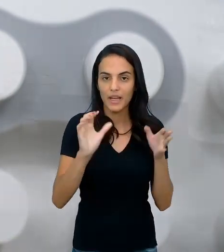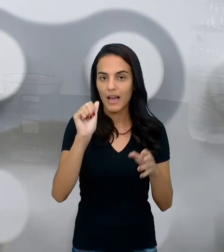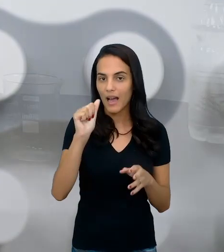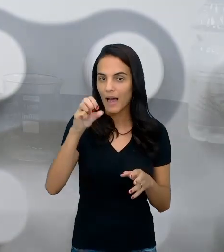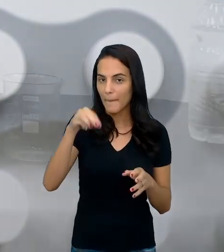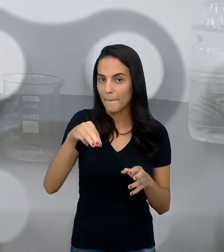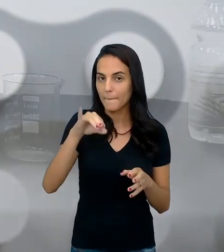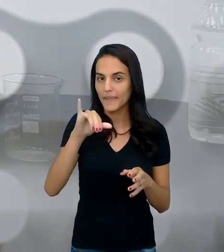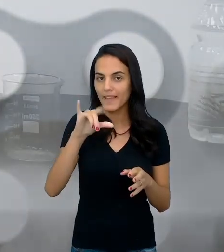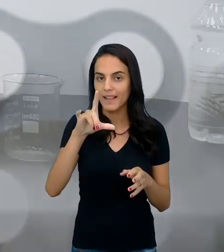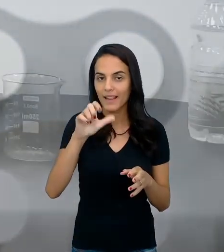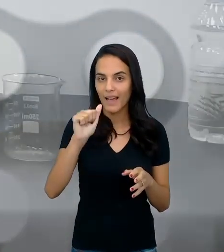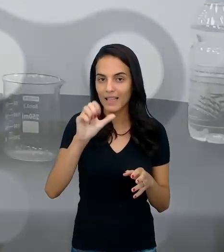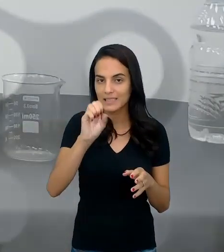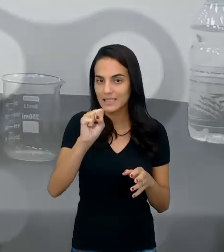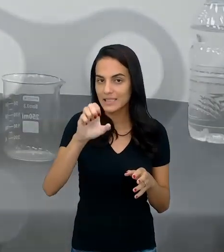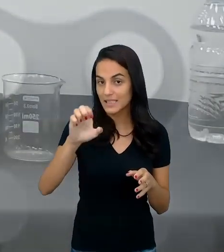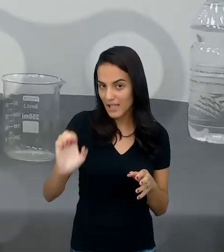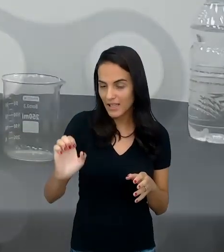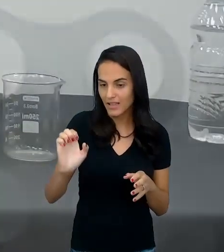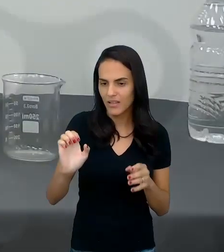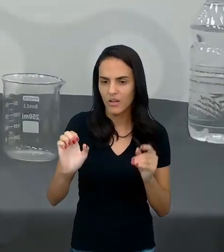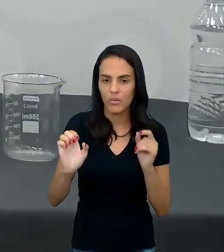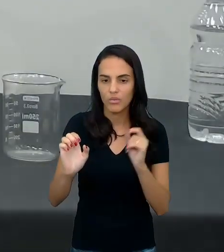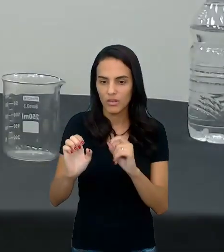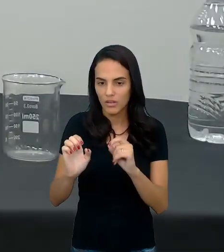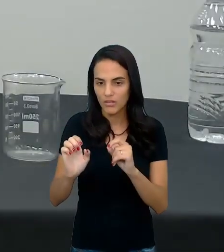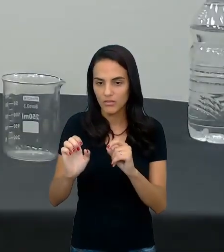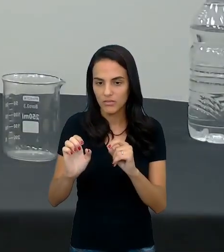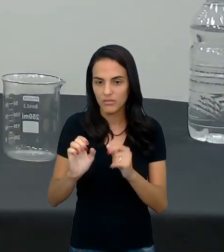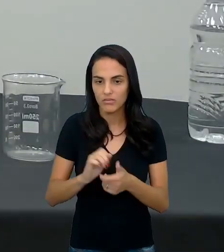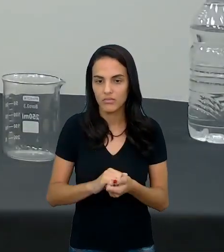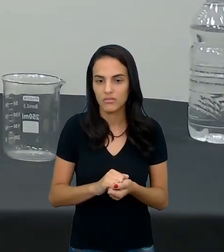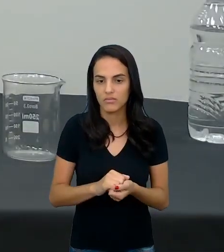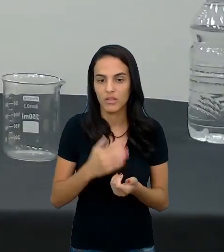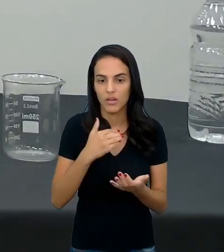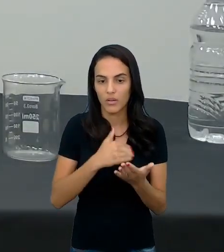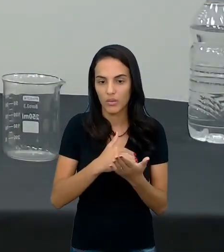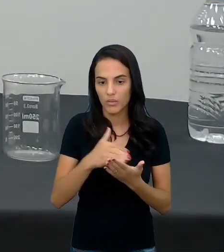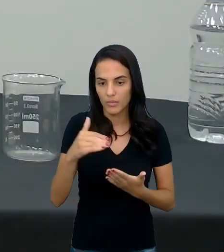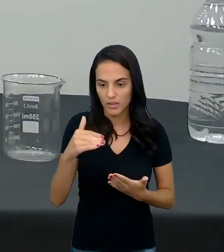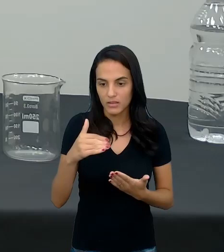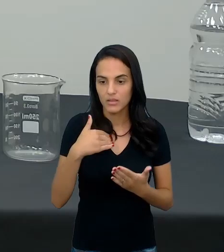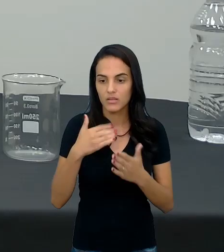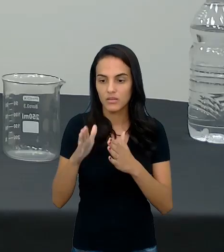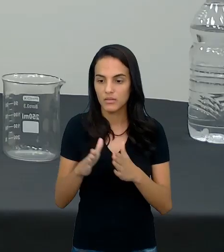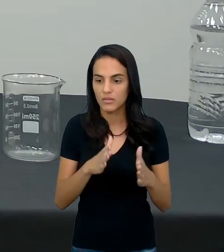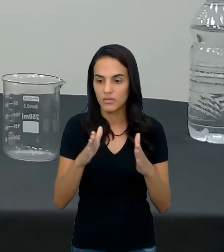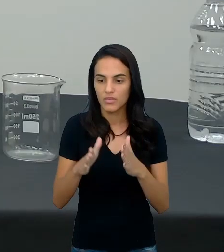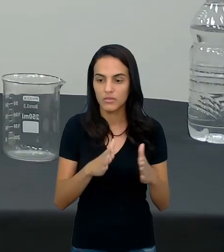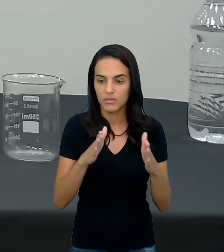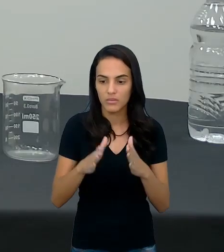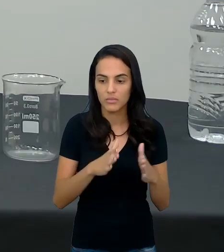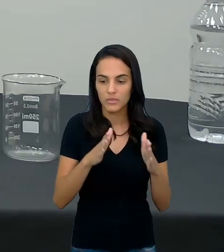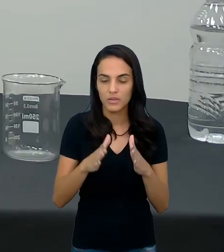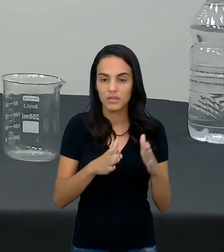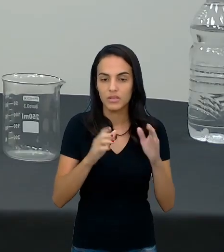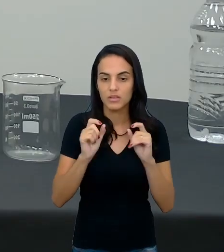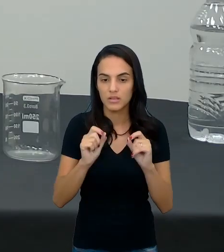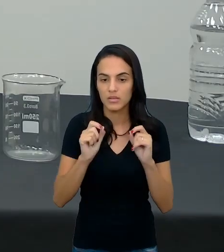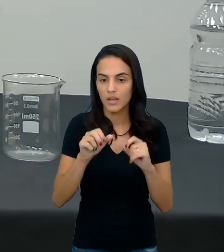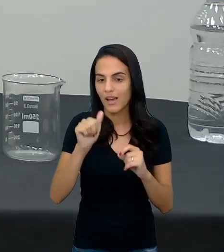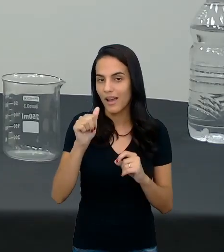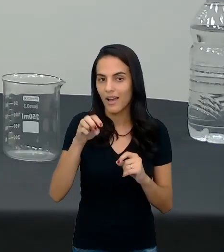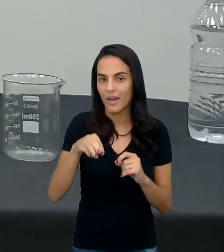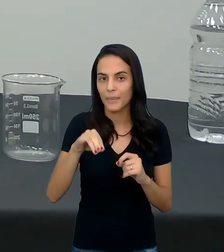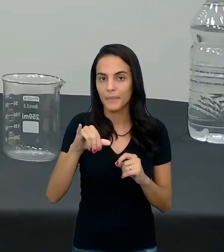amilase, essa amilase, ela então começa o processo de digestão ali do amido